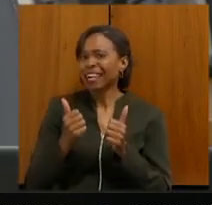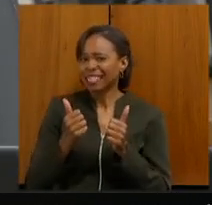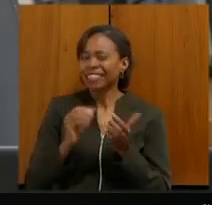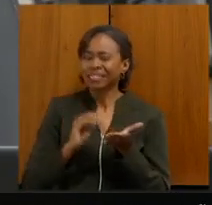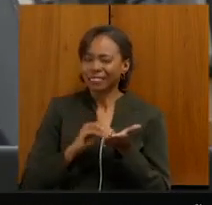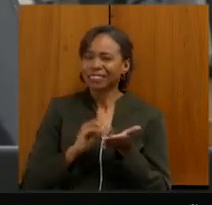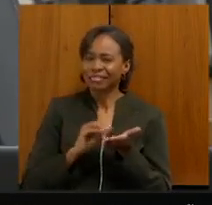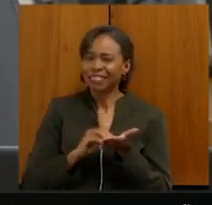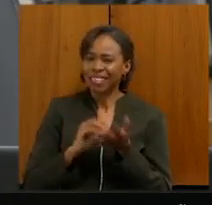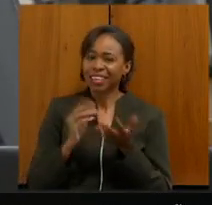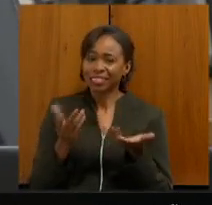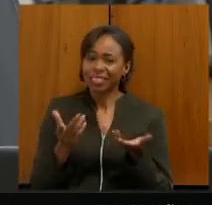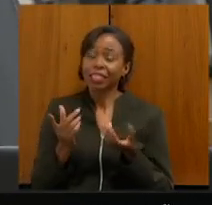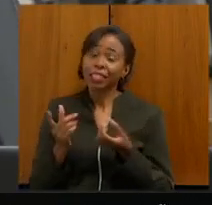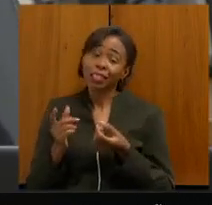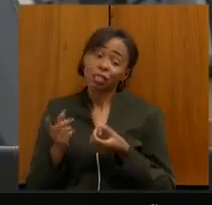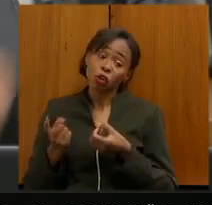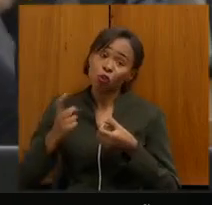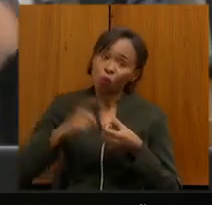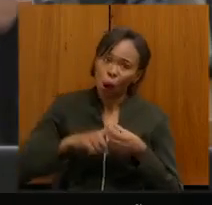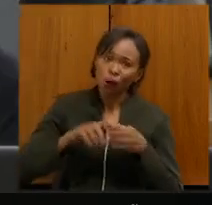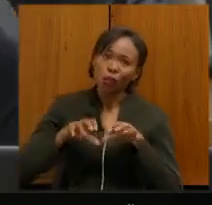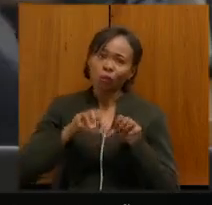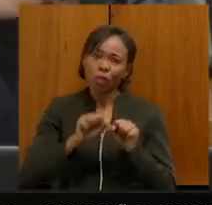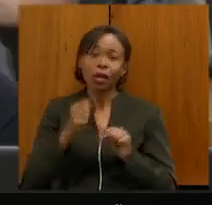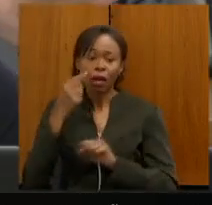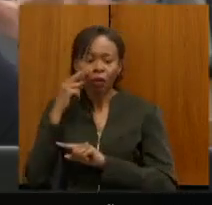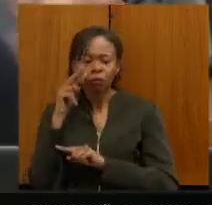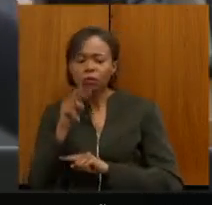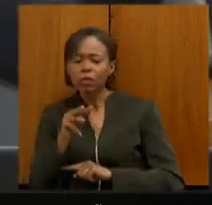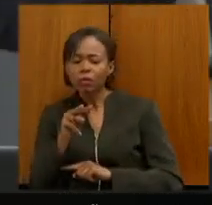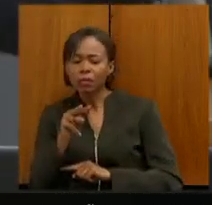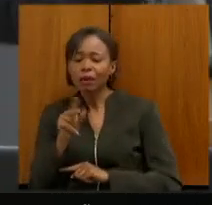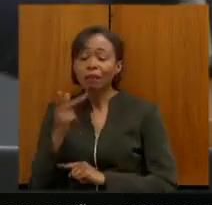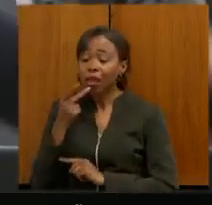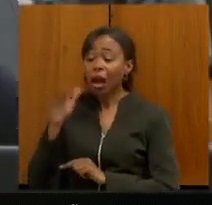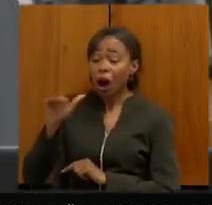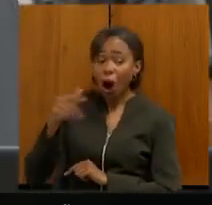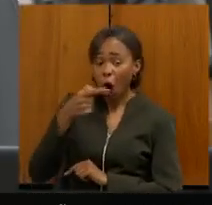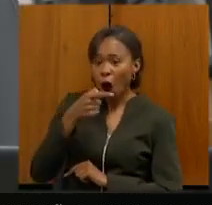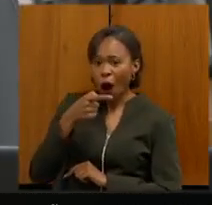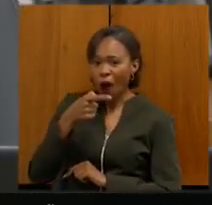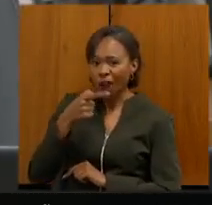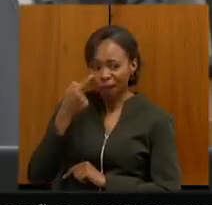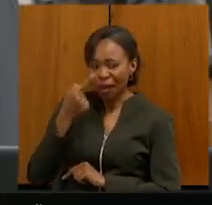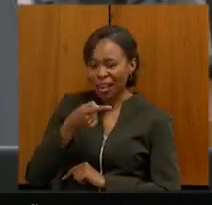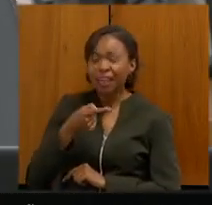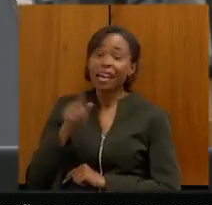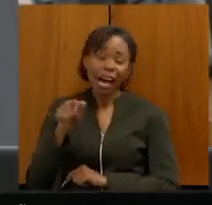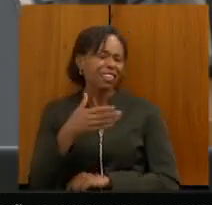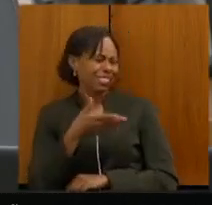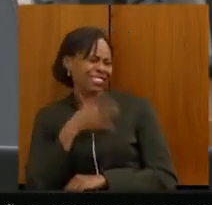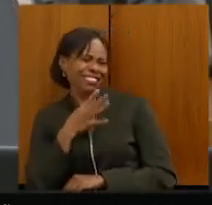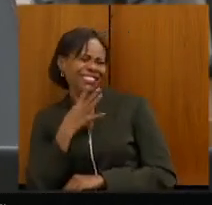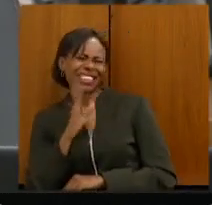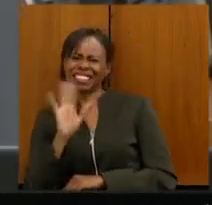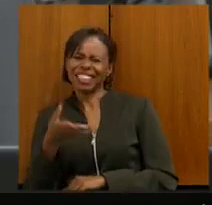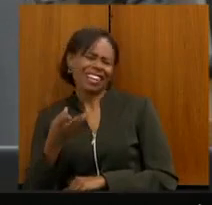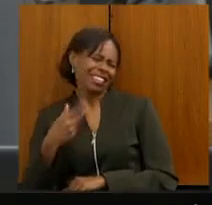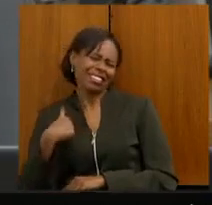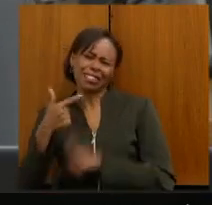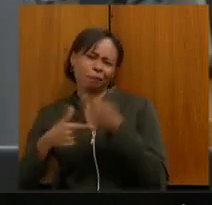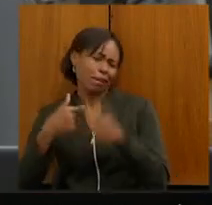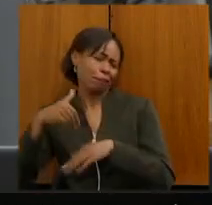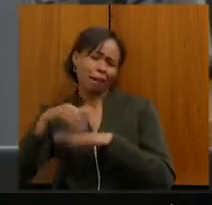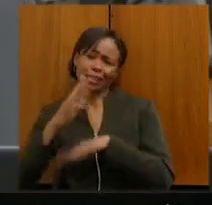formas né de Reintegração e bom então eu olhei para ti sempre atenção ela foi eu sei disso ele não tava trabalho nessa luta mais de 30 anos